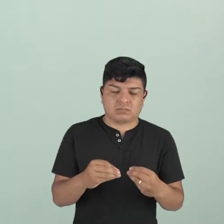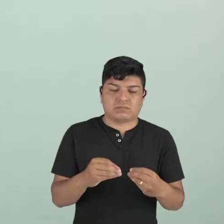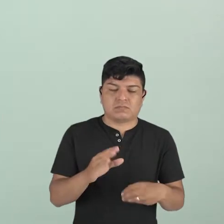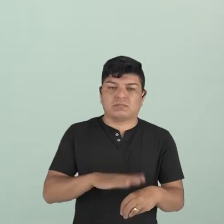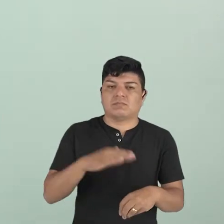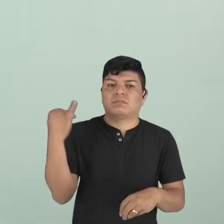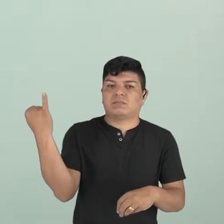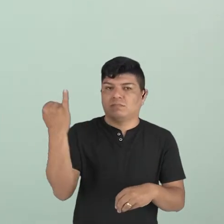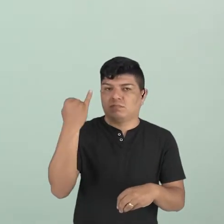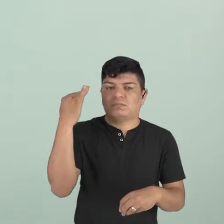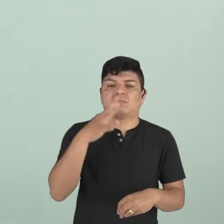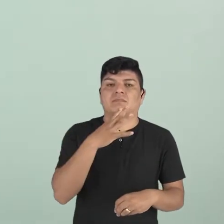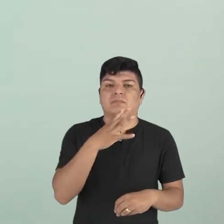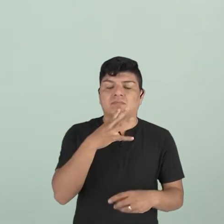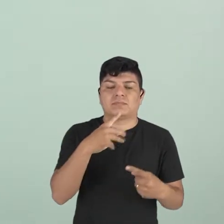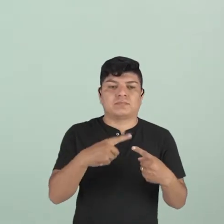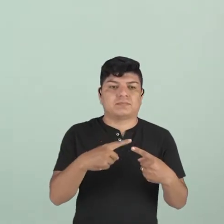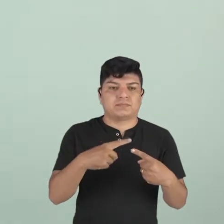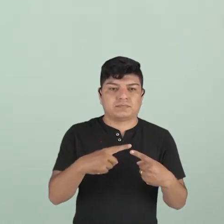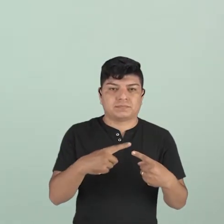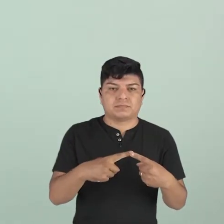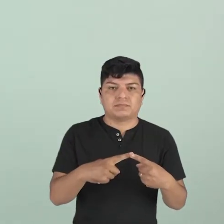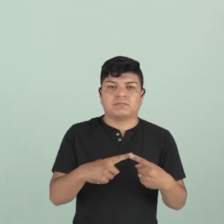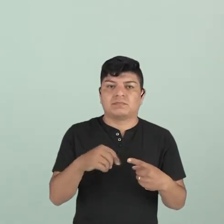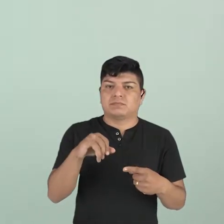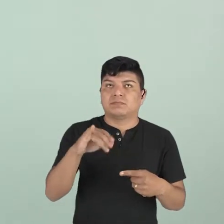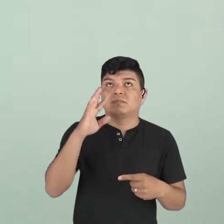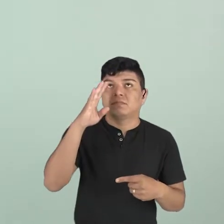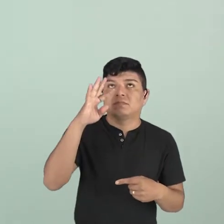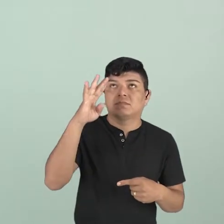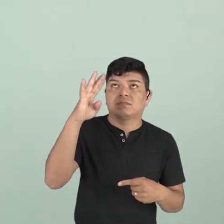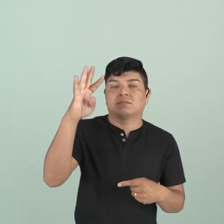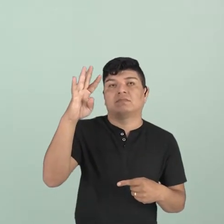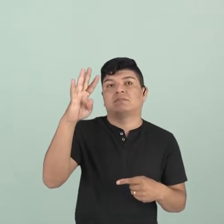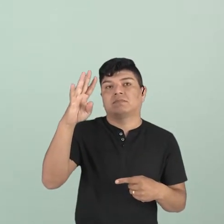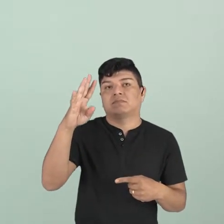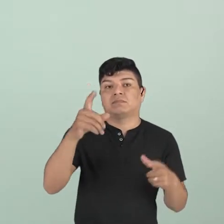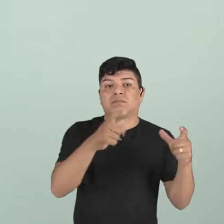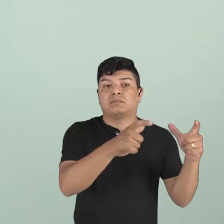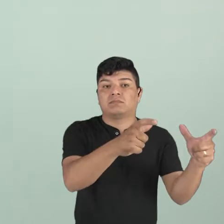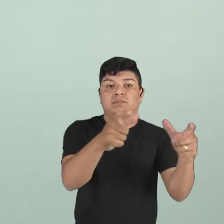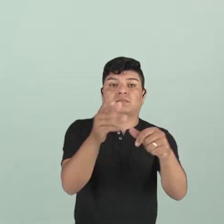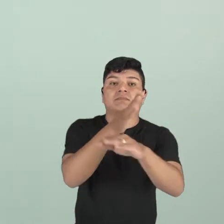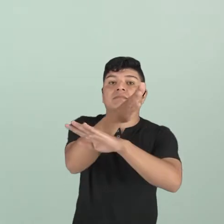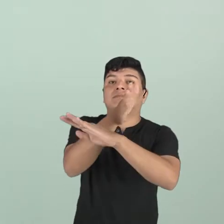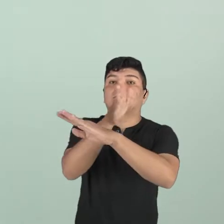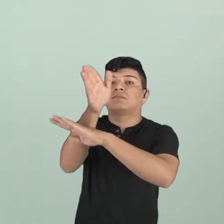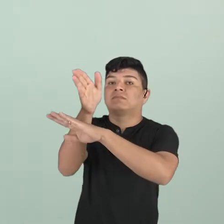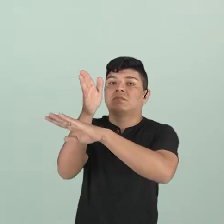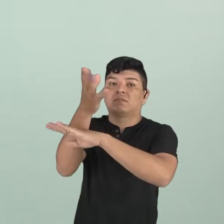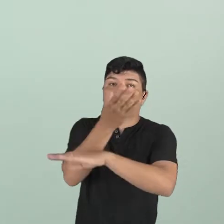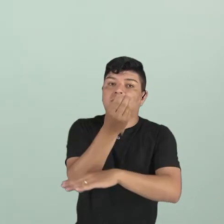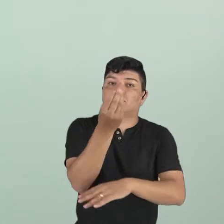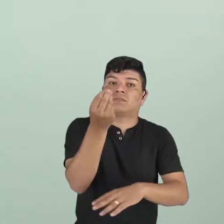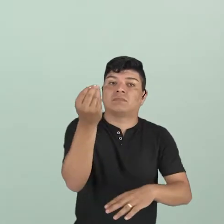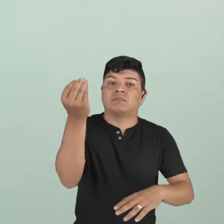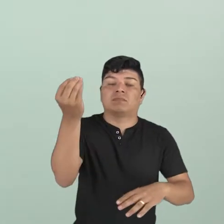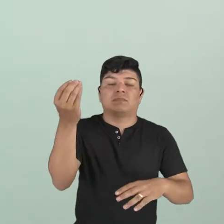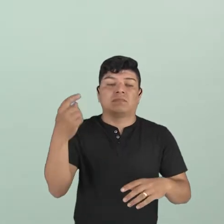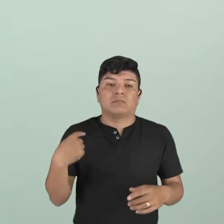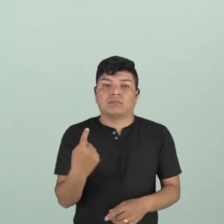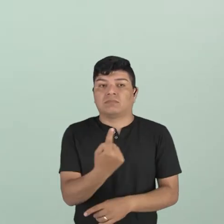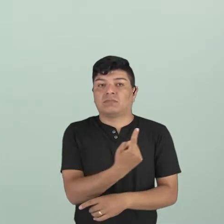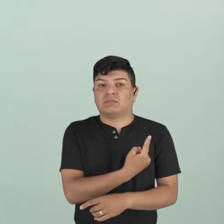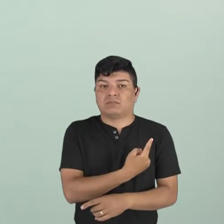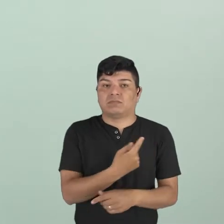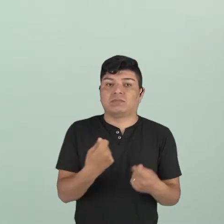bem interessante a gente conhecer, né? Até porque se a gente sonha, né, e quer ir a algum lugar desses, né, uma das coisas